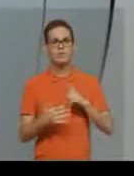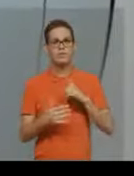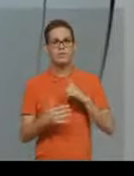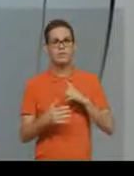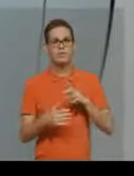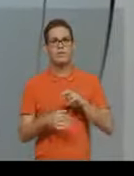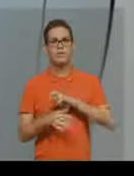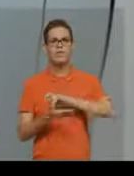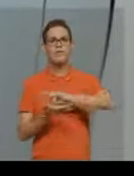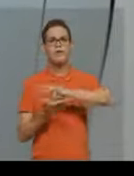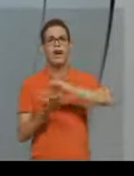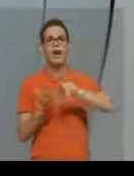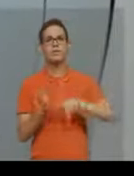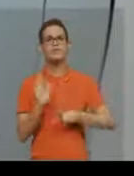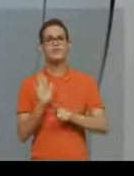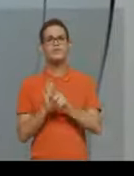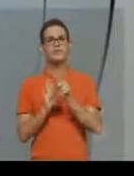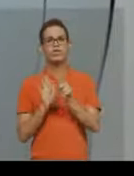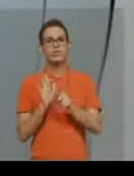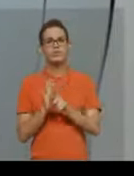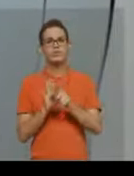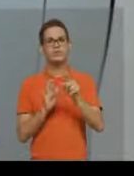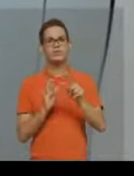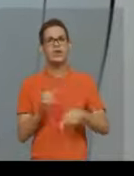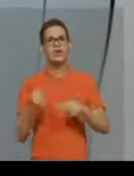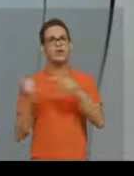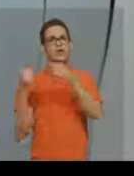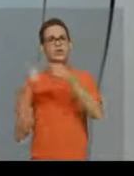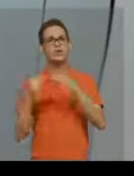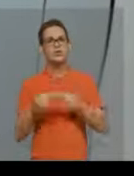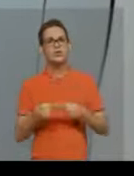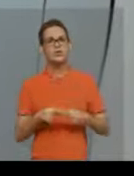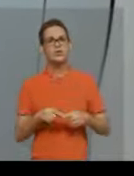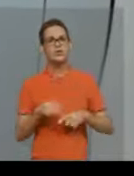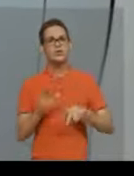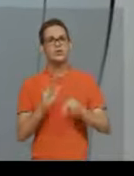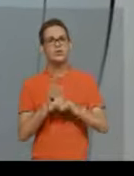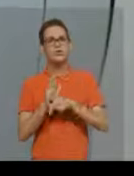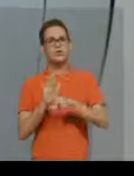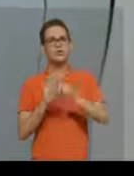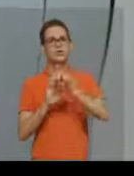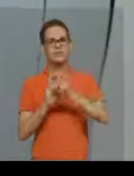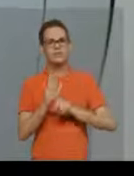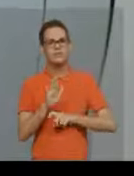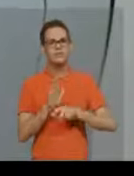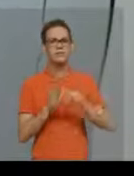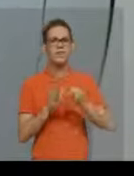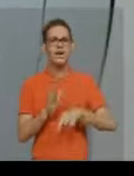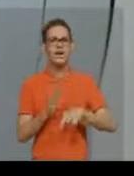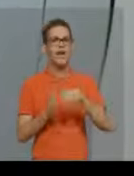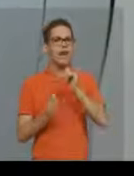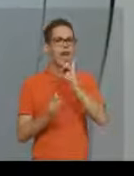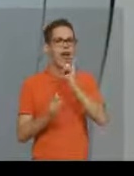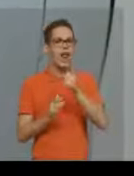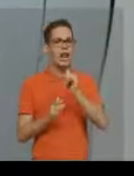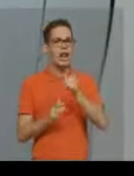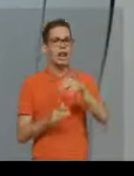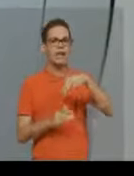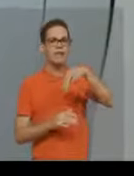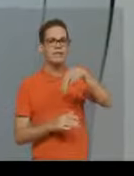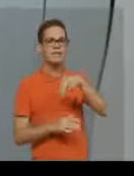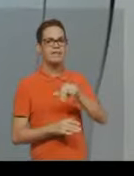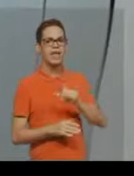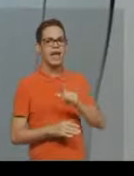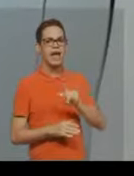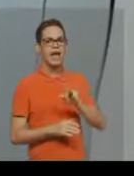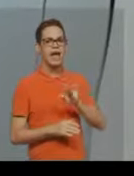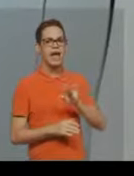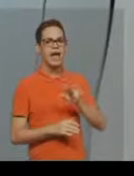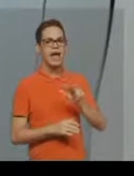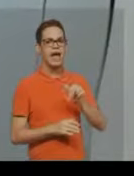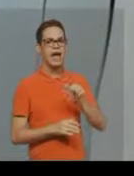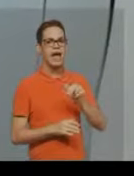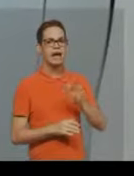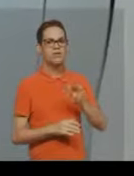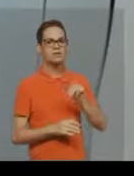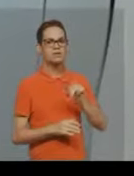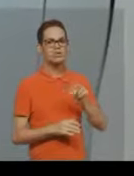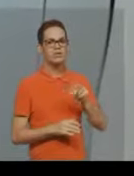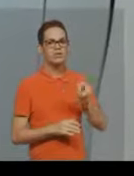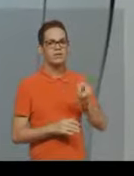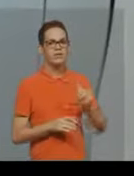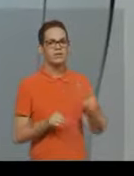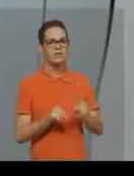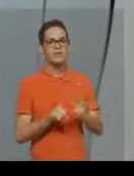gêneros, né? De tipologia textual são vários. É o narrativo, mais narrativo, mas tem também o descritivo,